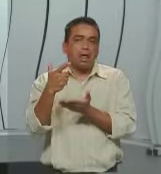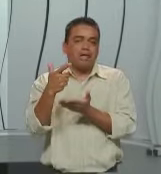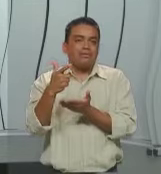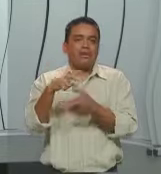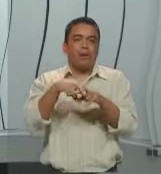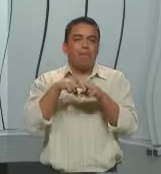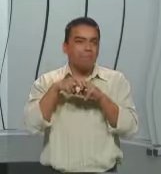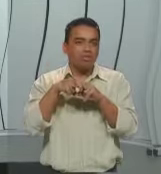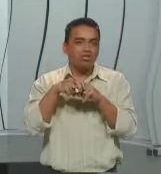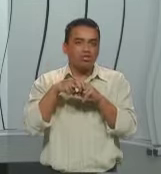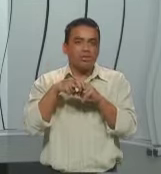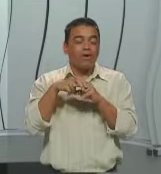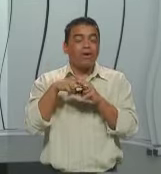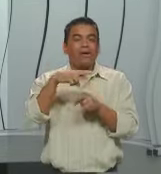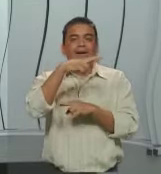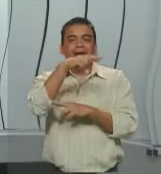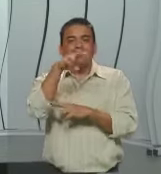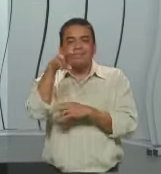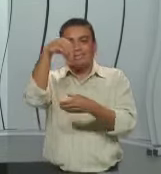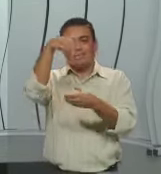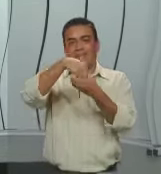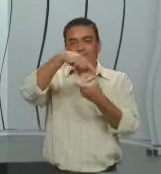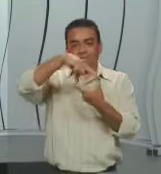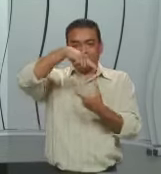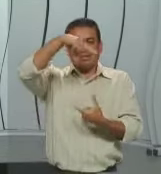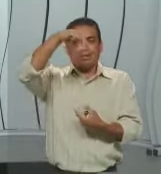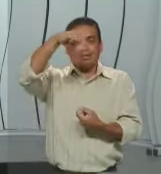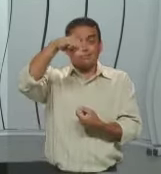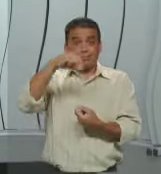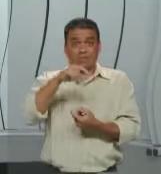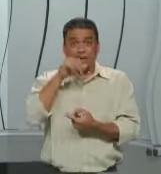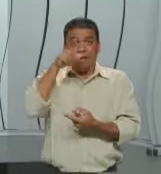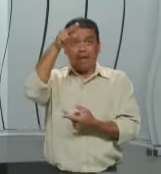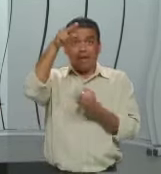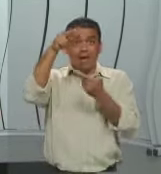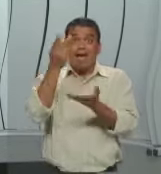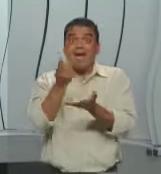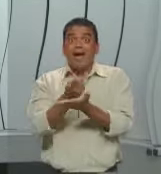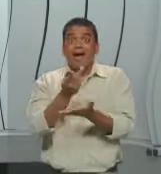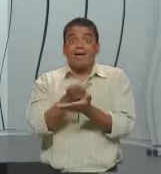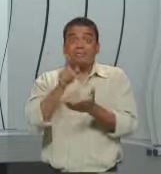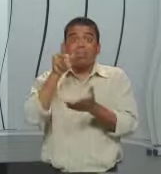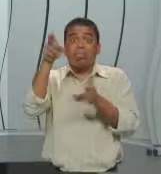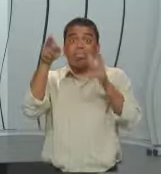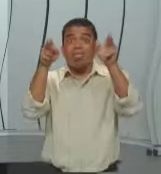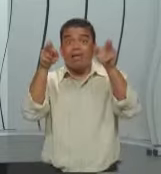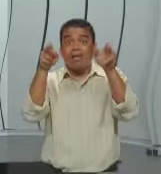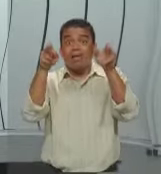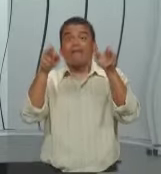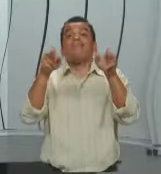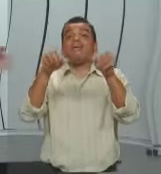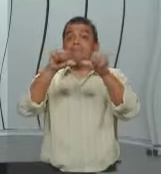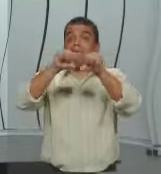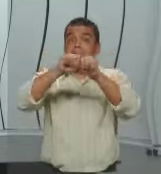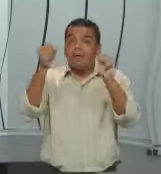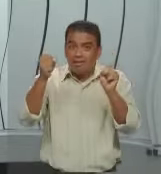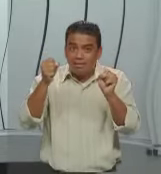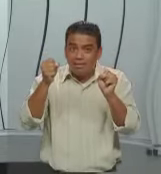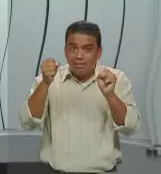está aí na questão da resistência interna. E se eu ligar o voltímetro errado, se eu ligar em série, o que vai acontecer? Vai queimar igual ao